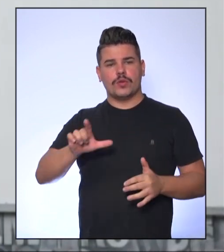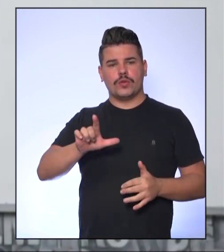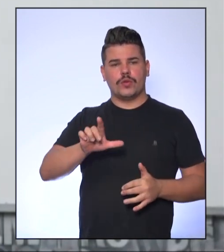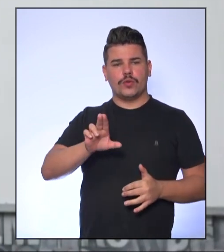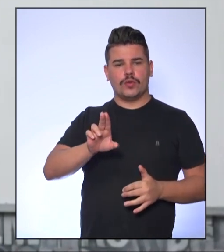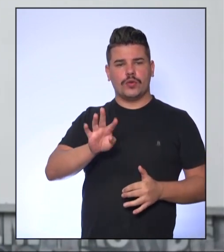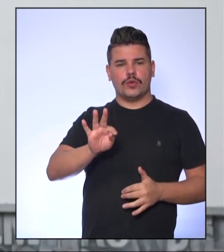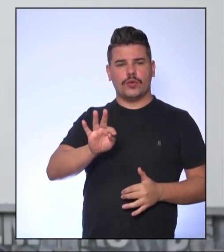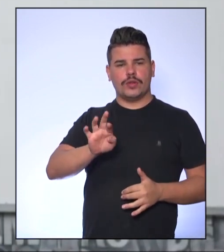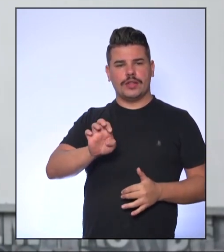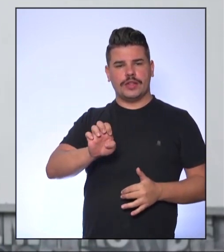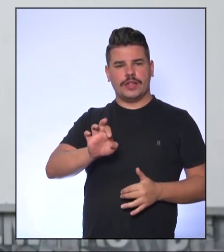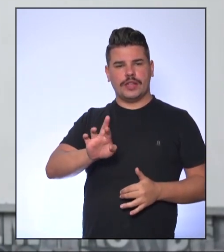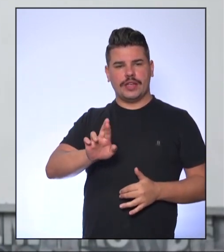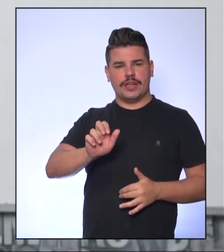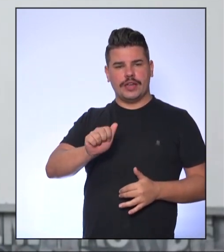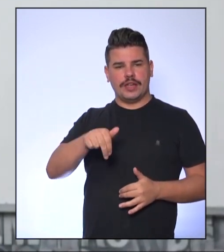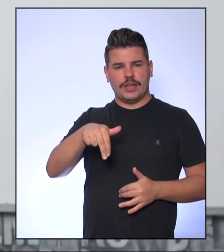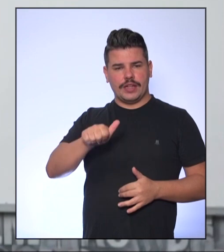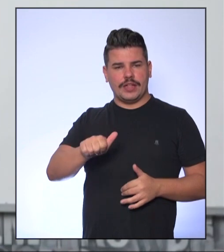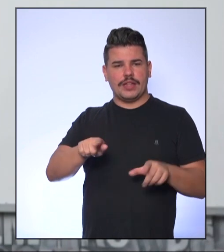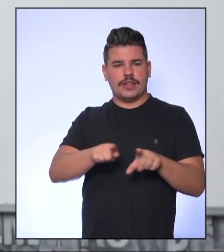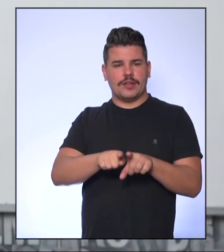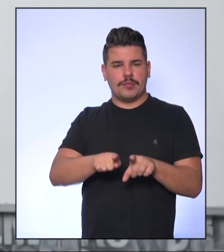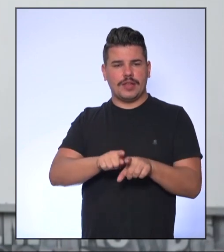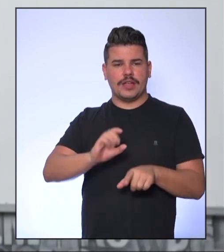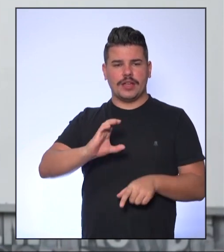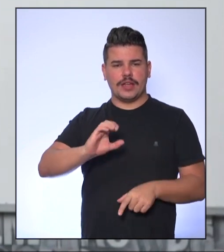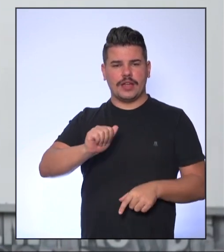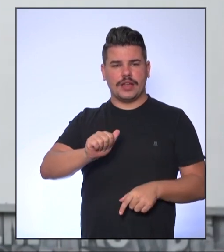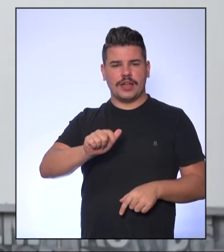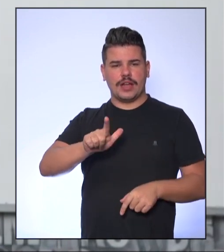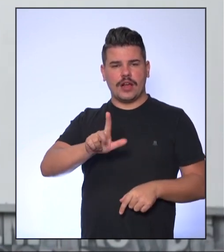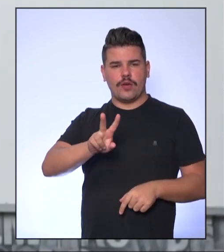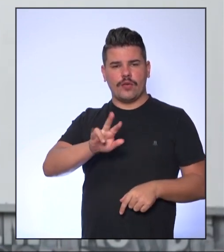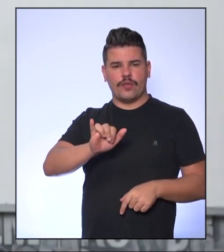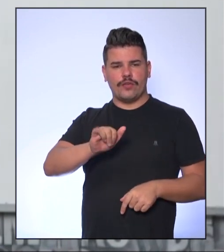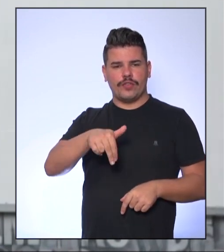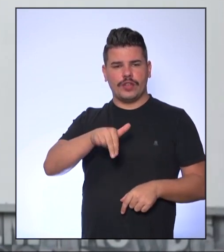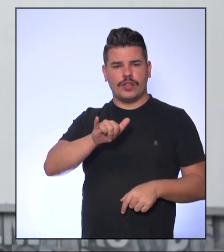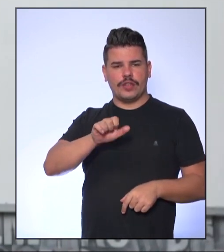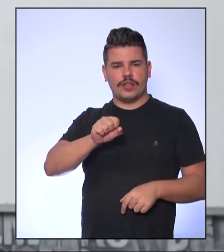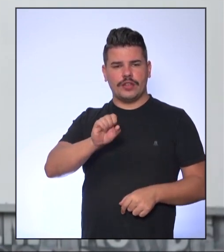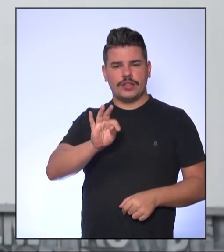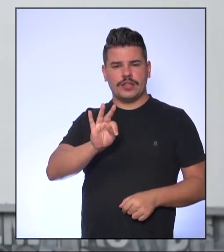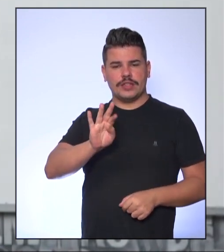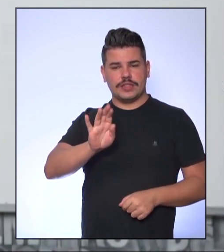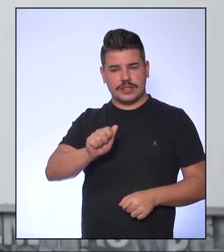a reforma calvinista e a reforma